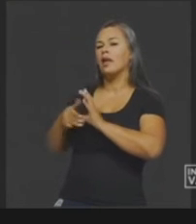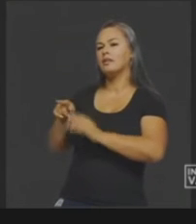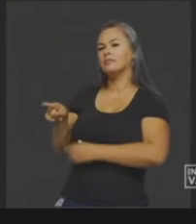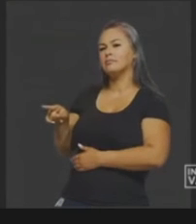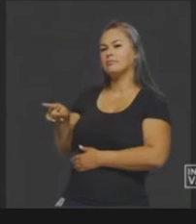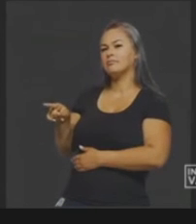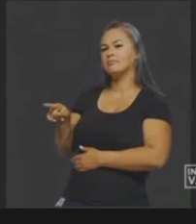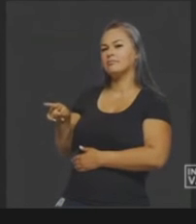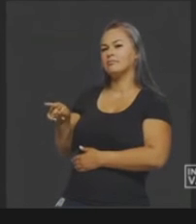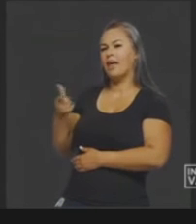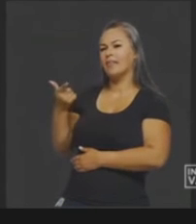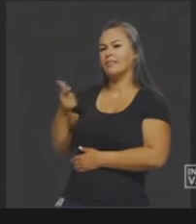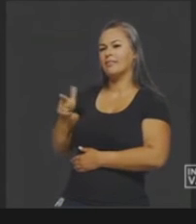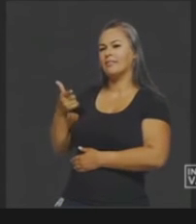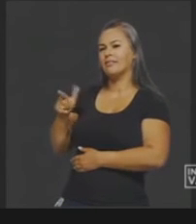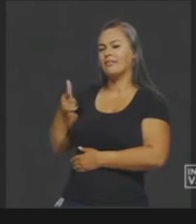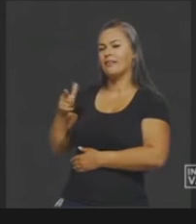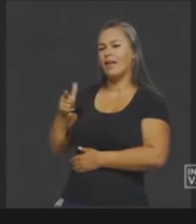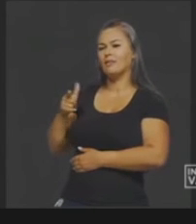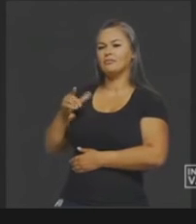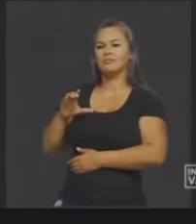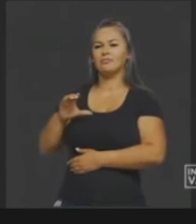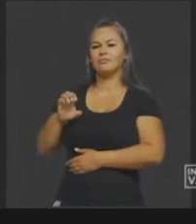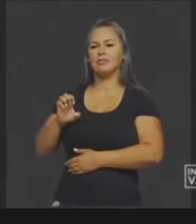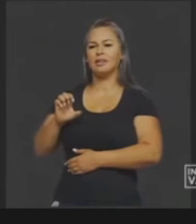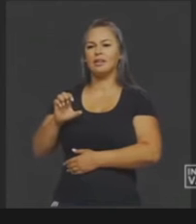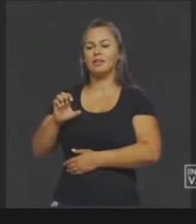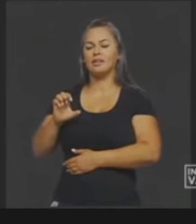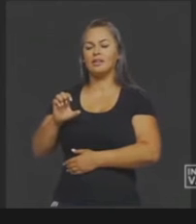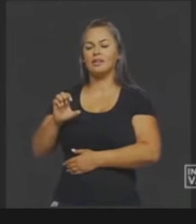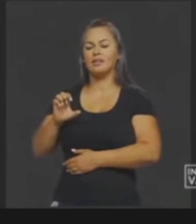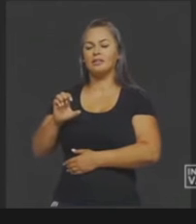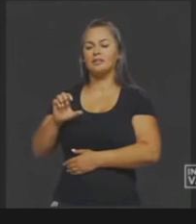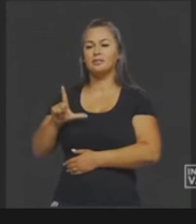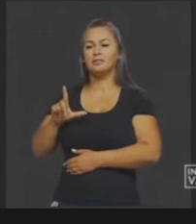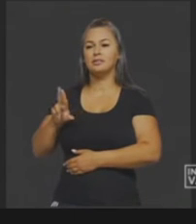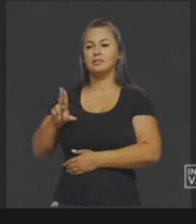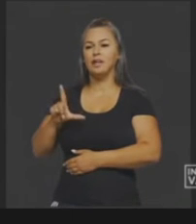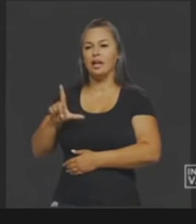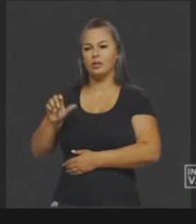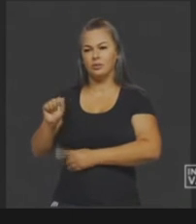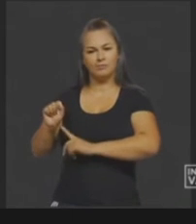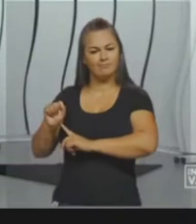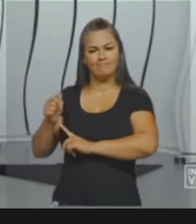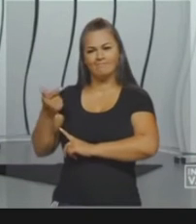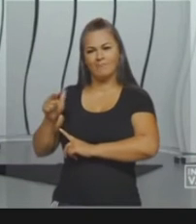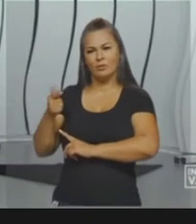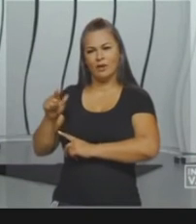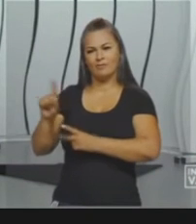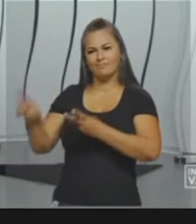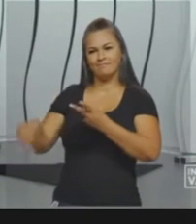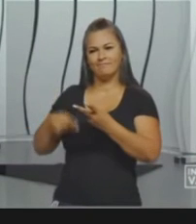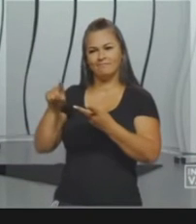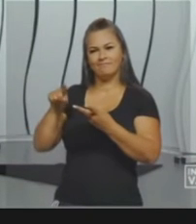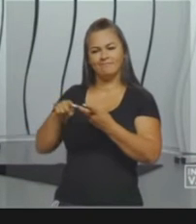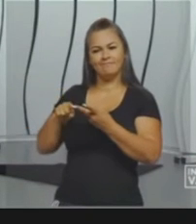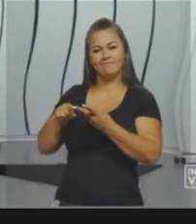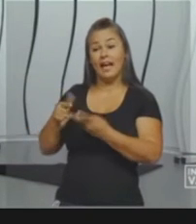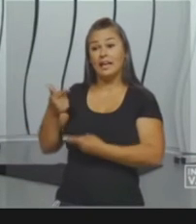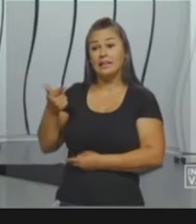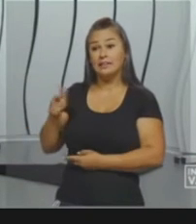Daí já é uma ideia de que os cientistas usam para dizer que não é ser vivo, nem tem célula. Não possui metabolismo